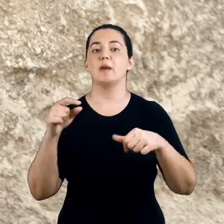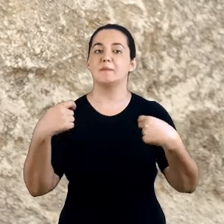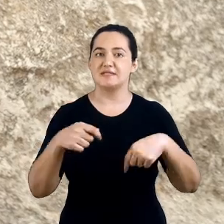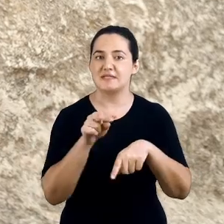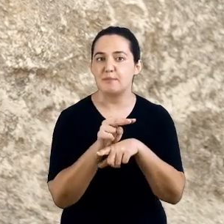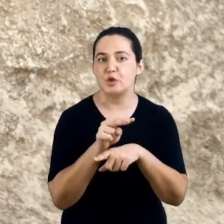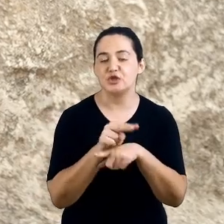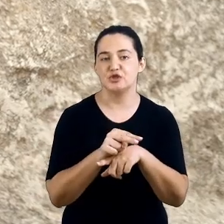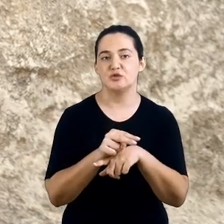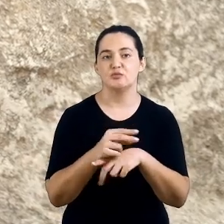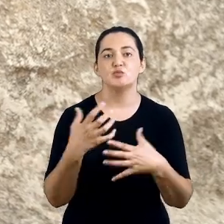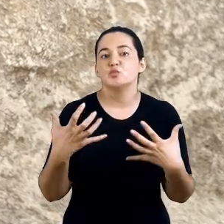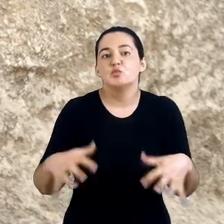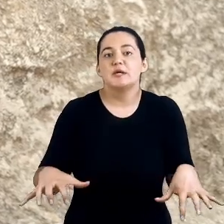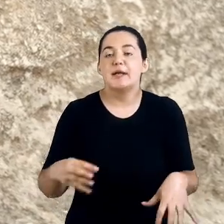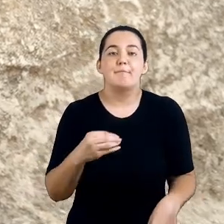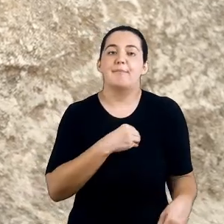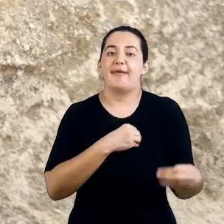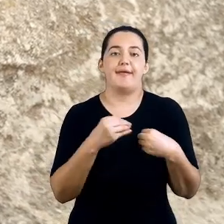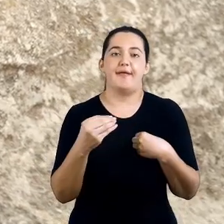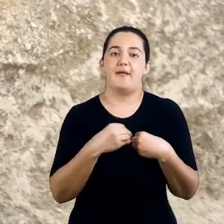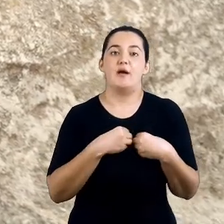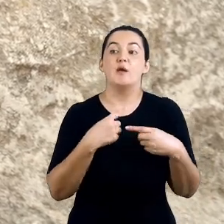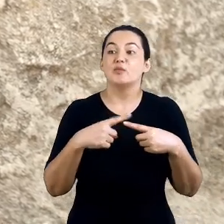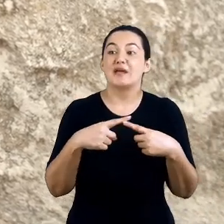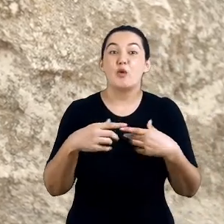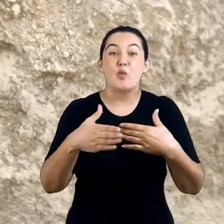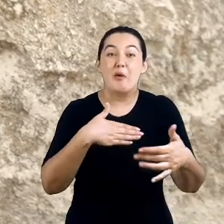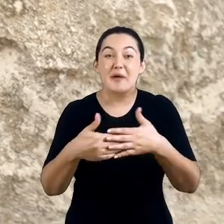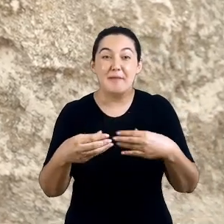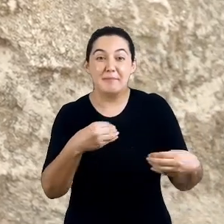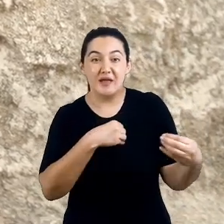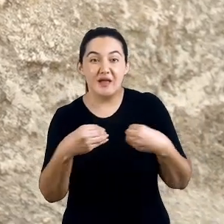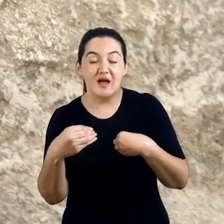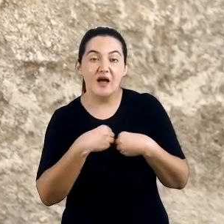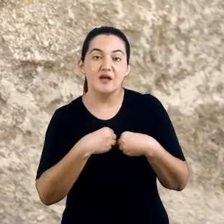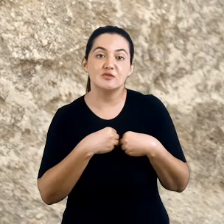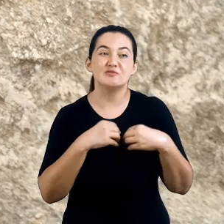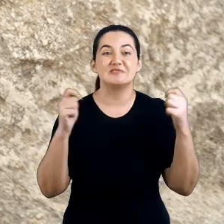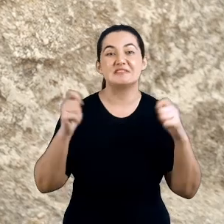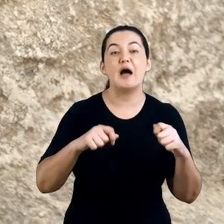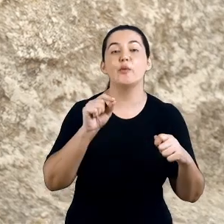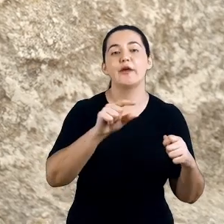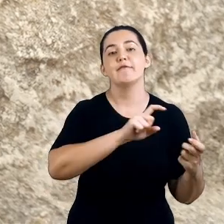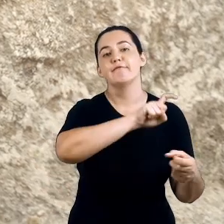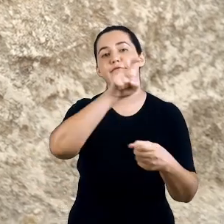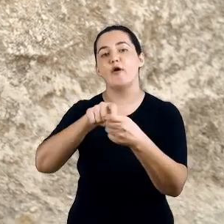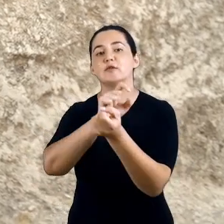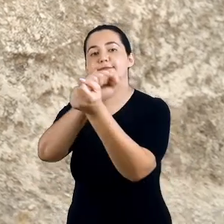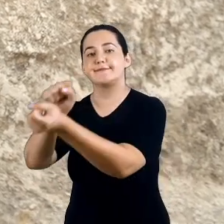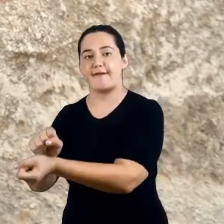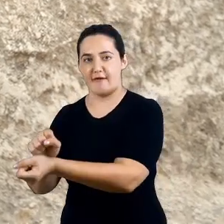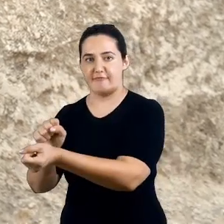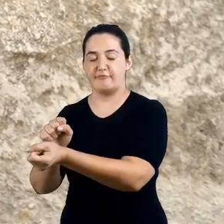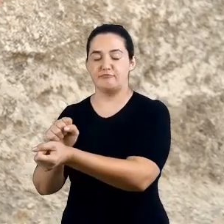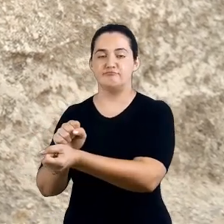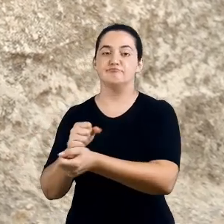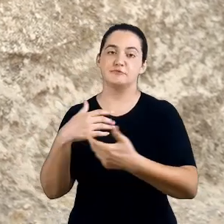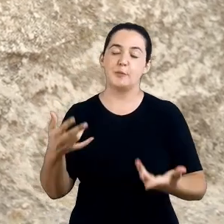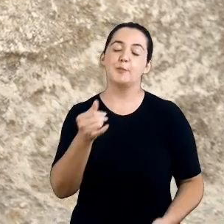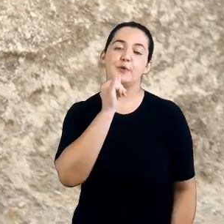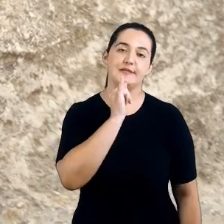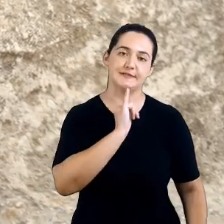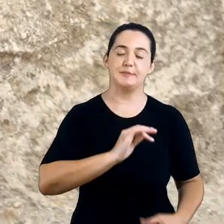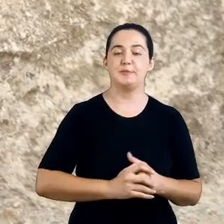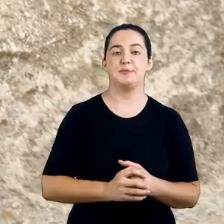ser protegido. Eles não queriam pecar de maneira nenhuma, porque qualquer pecado poderia levá-los de volta para o cativeiro da Babilônia.